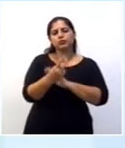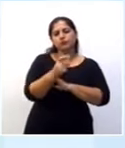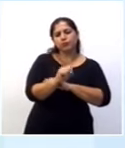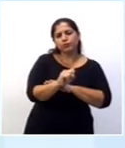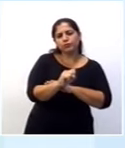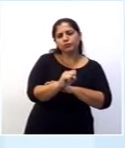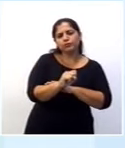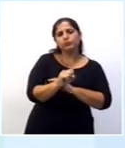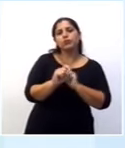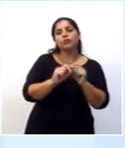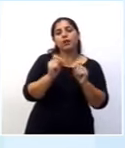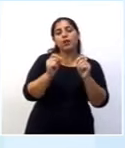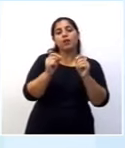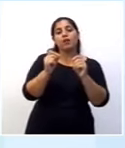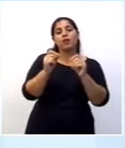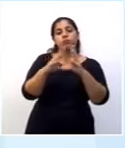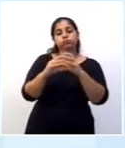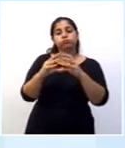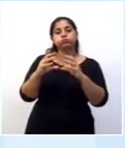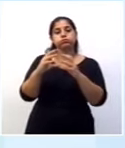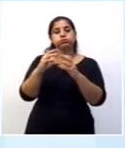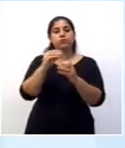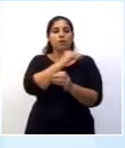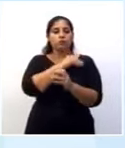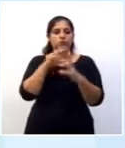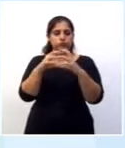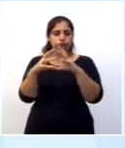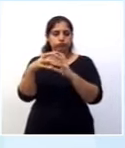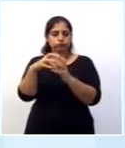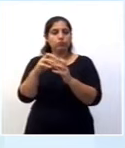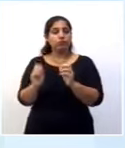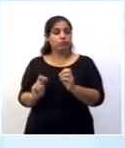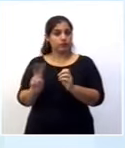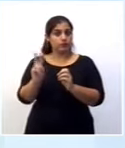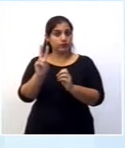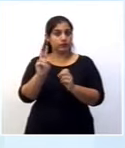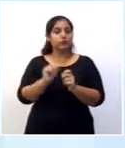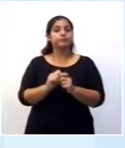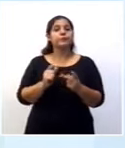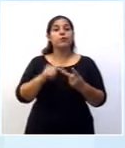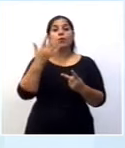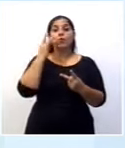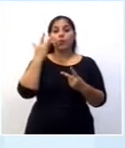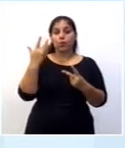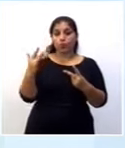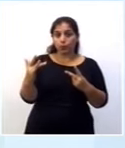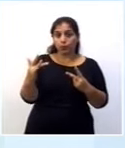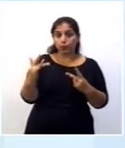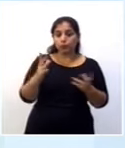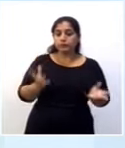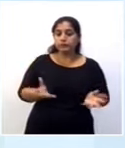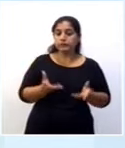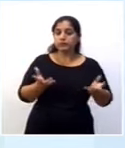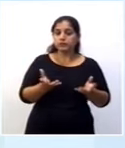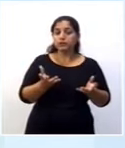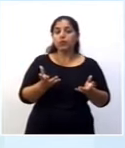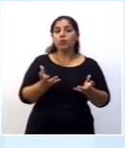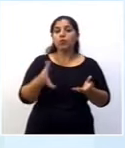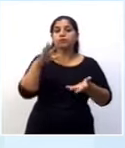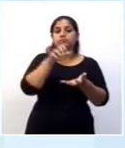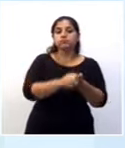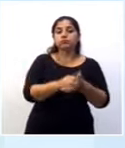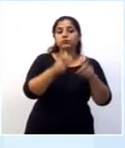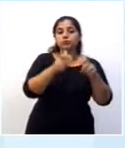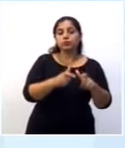da mineração, o algodão vai ter uma valorização. O ouro, né, que vai impulsionar aí o povoamento na